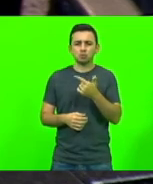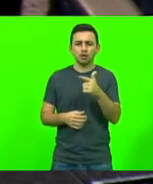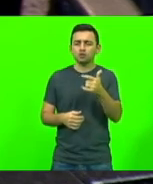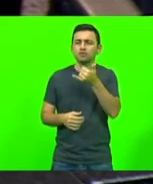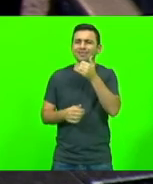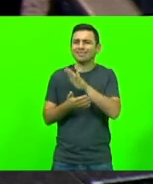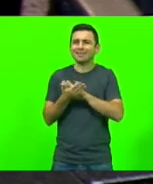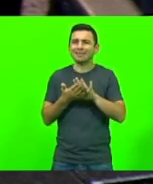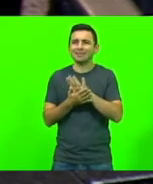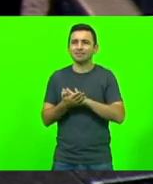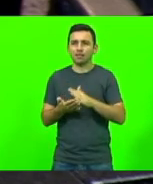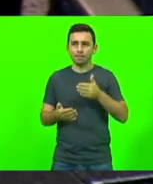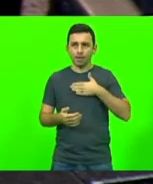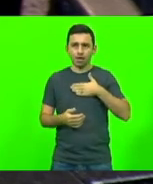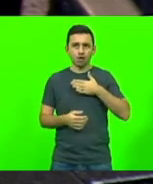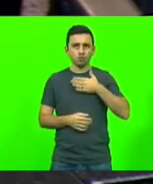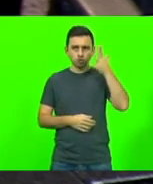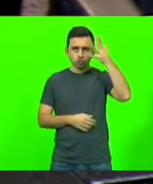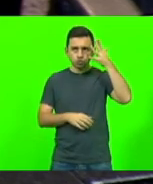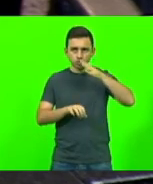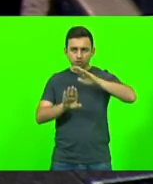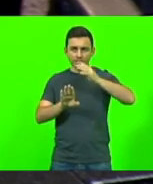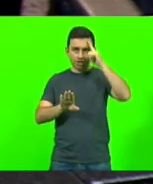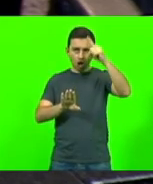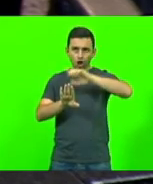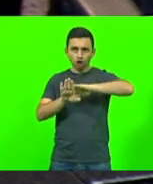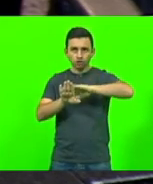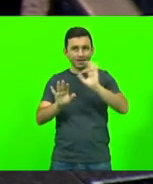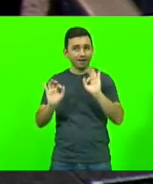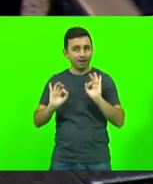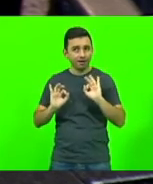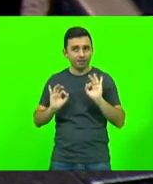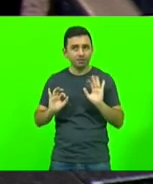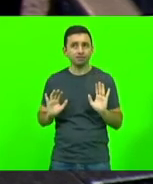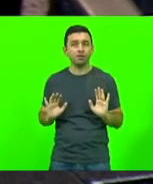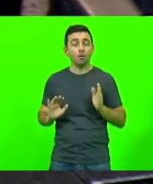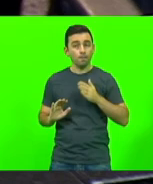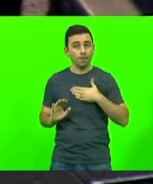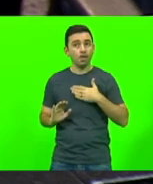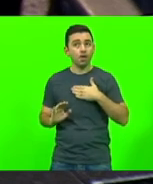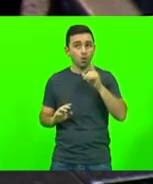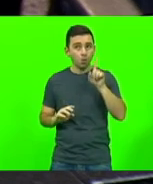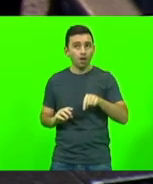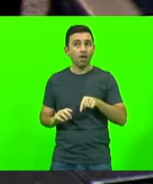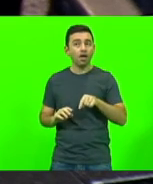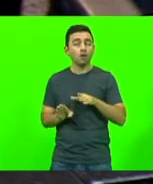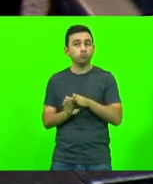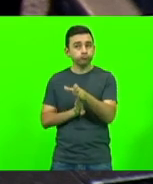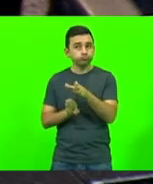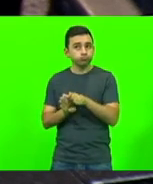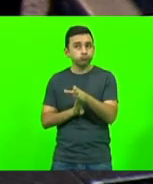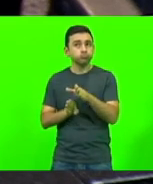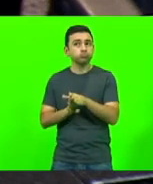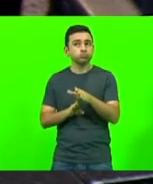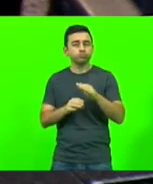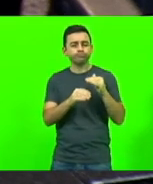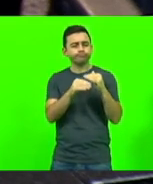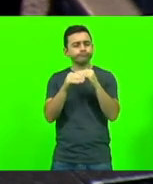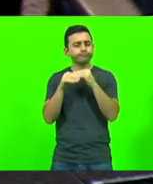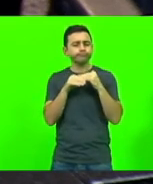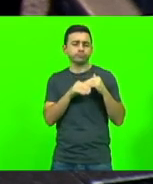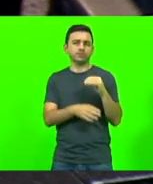não é um discurso ideológico. O que eu irei falar hoje é baseado em recomendações e consensos